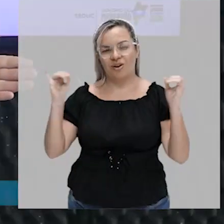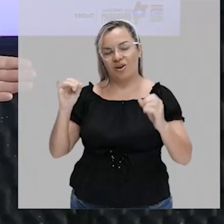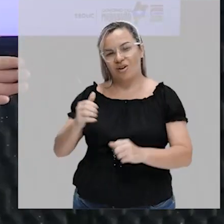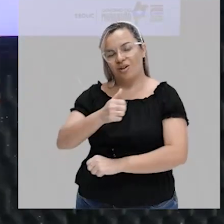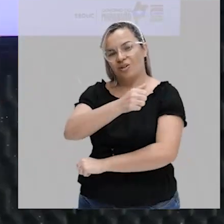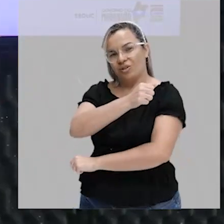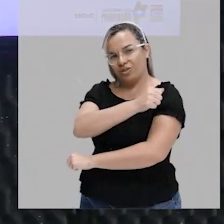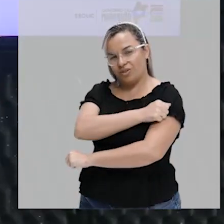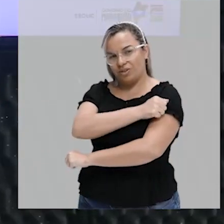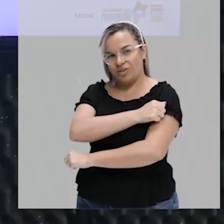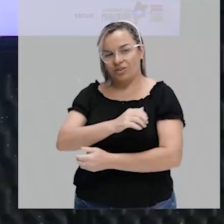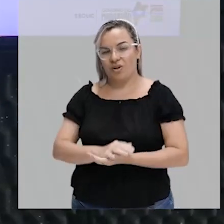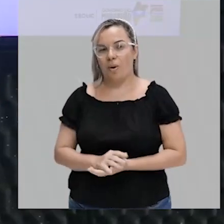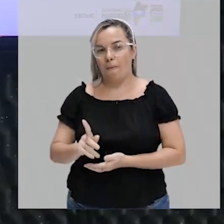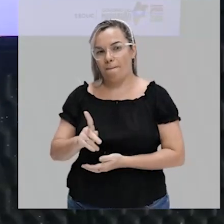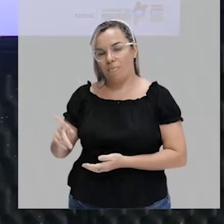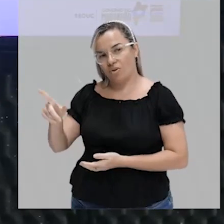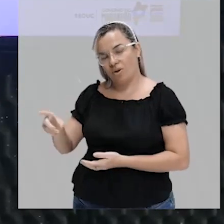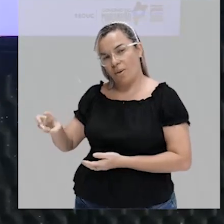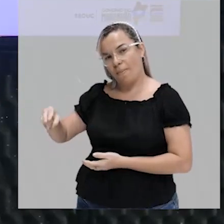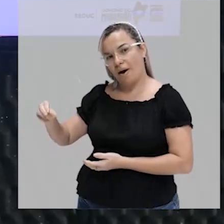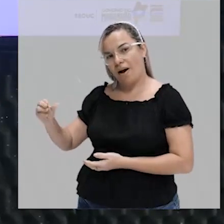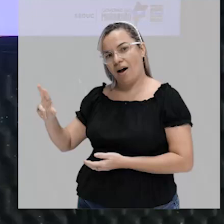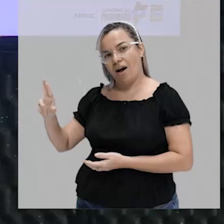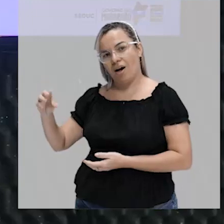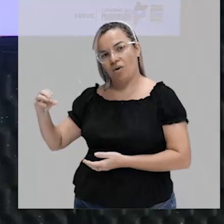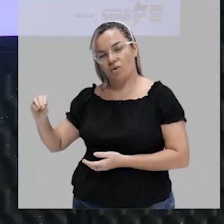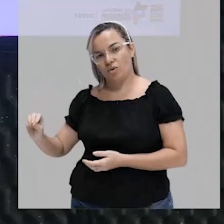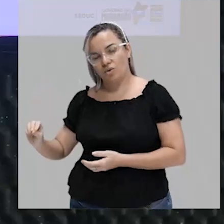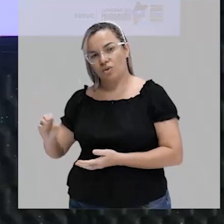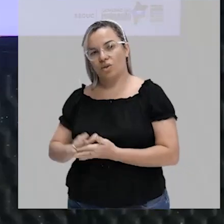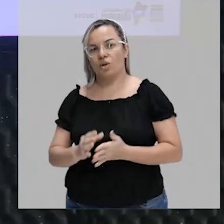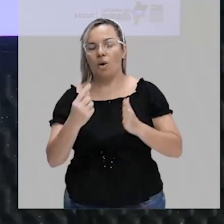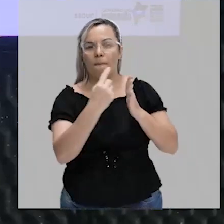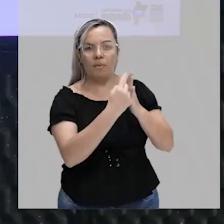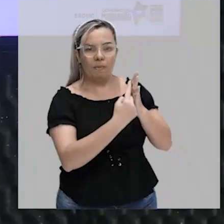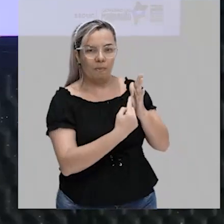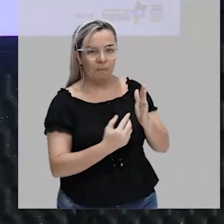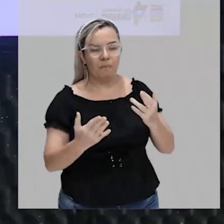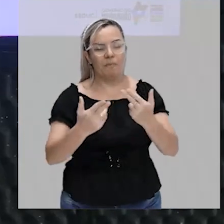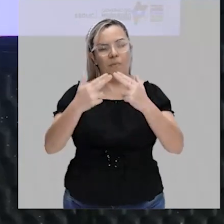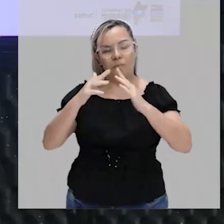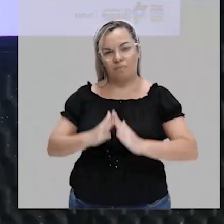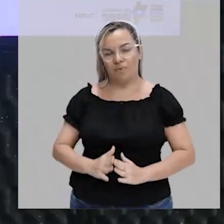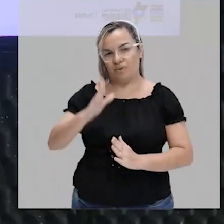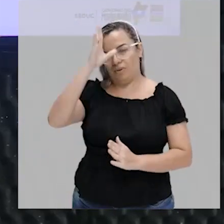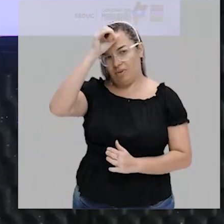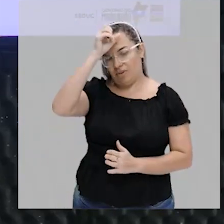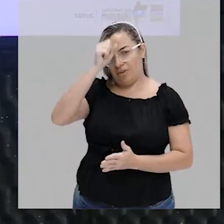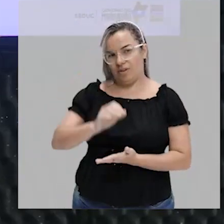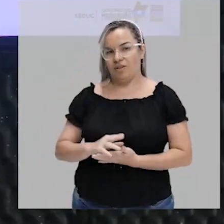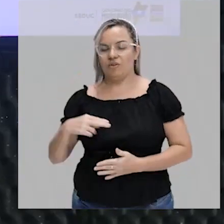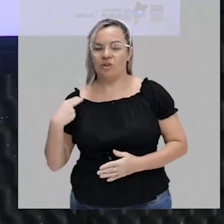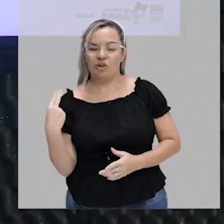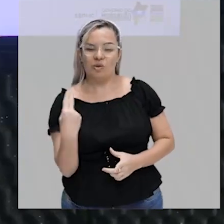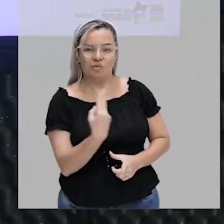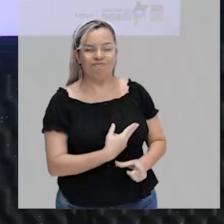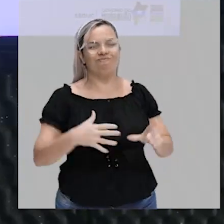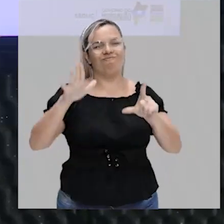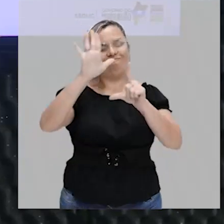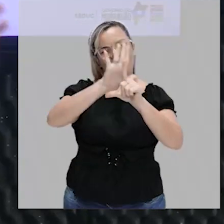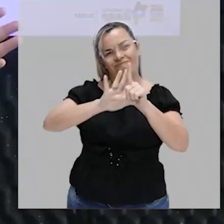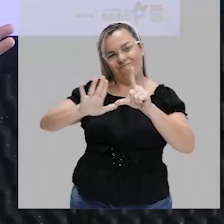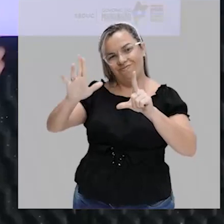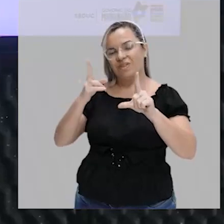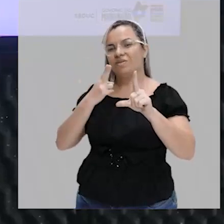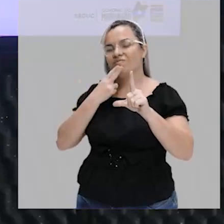Fala, galerinha! Professor Marcos Cunha na área para o nosso projeto Fique em Casa Aprendendo da nossa plataforma Gonçalves